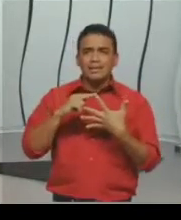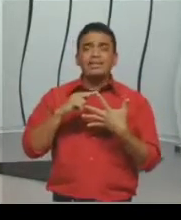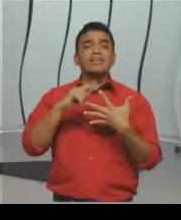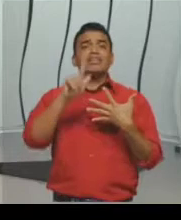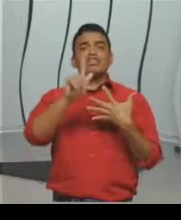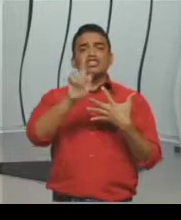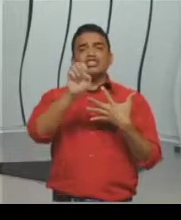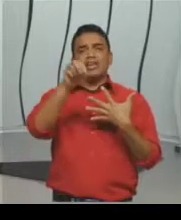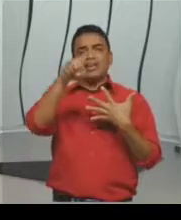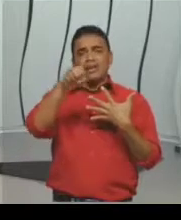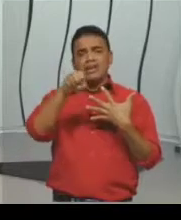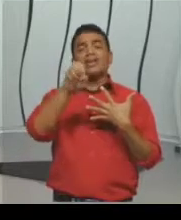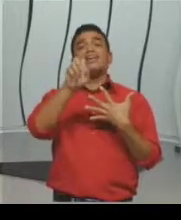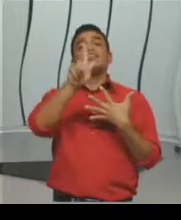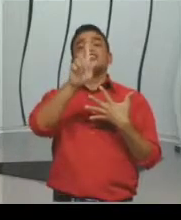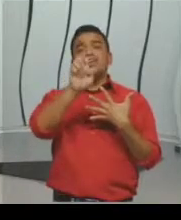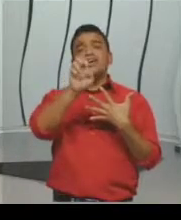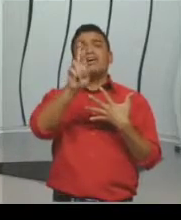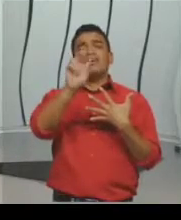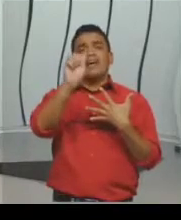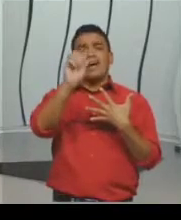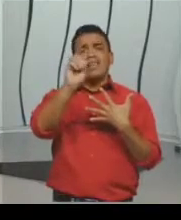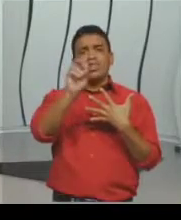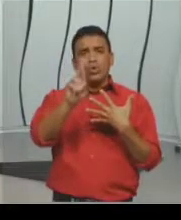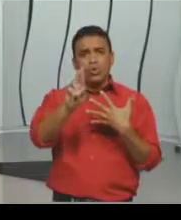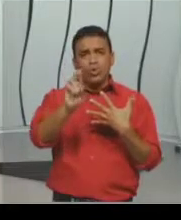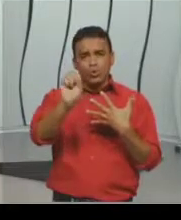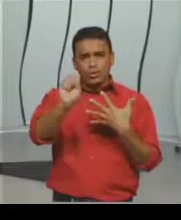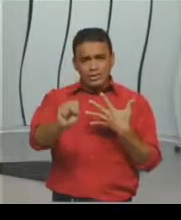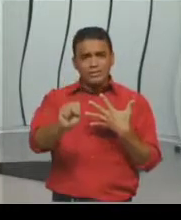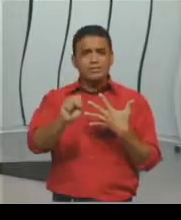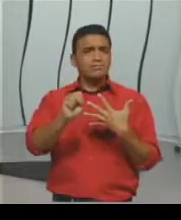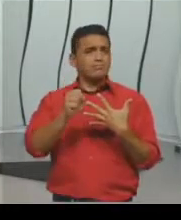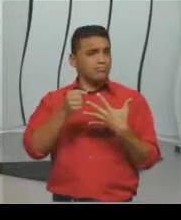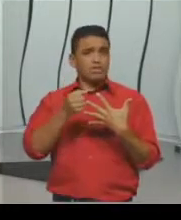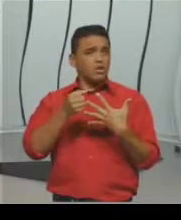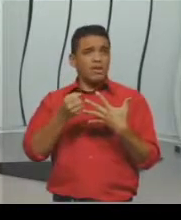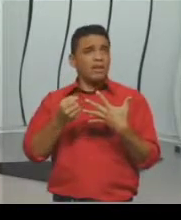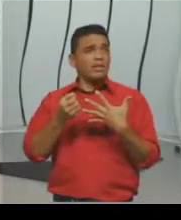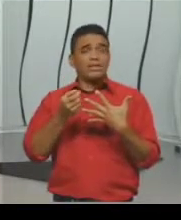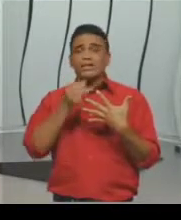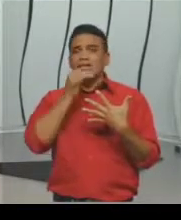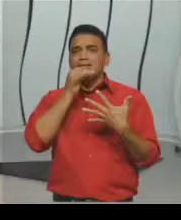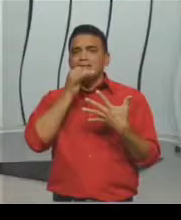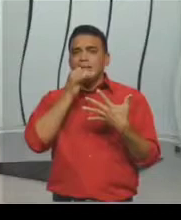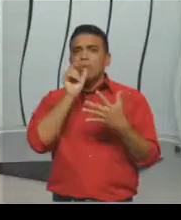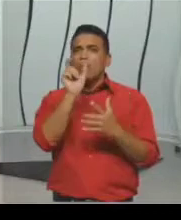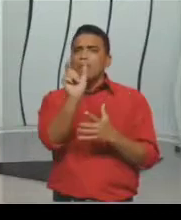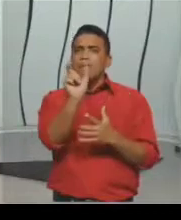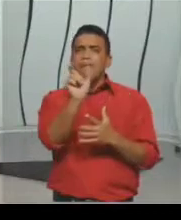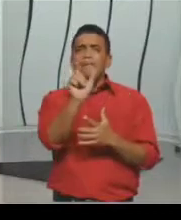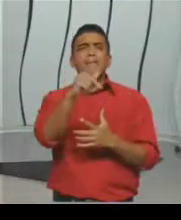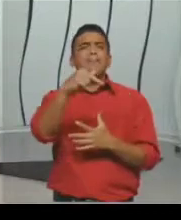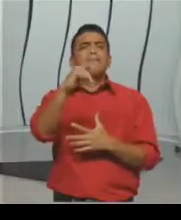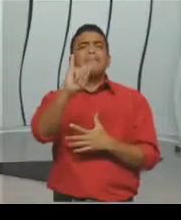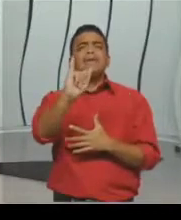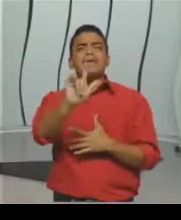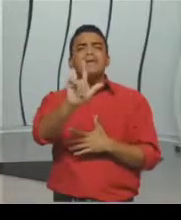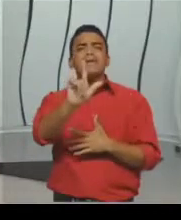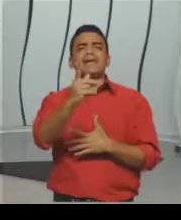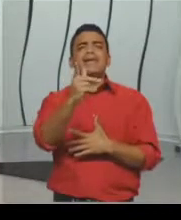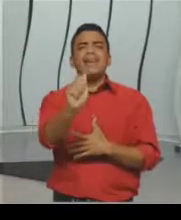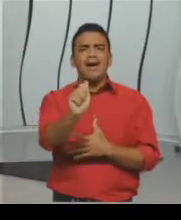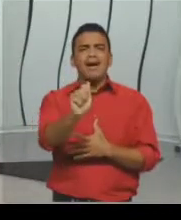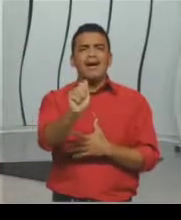aqueles componentes do circuito que vão gerar a energia, né? É fácil de pensar numa pilha, numa bateria. Eles